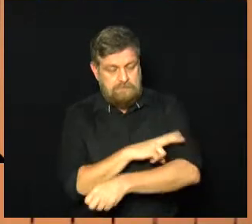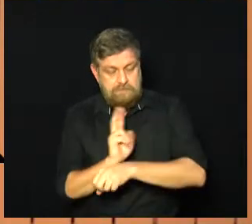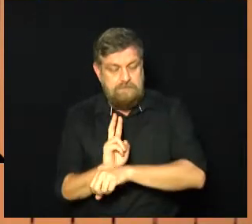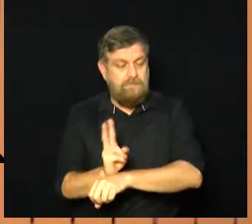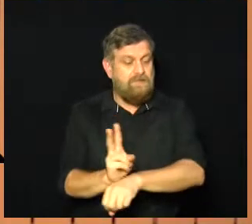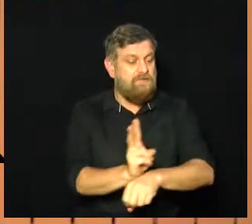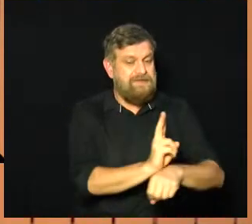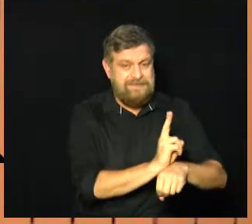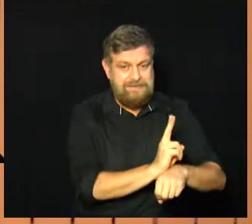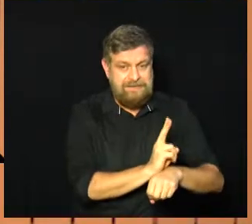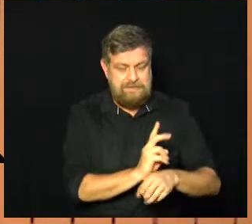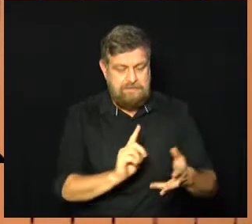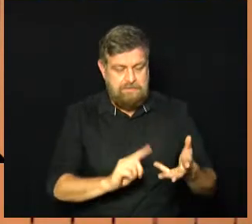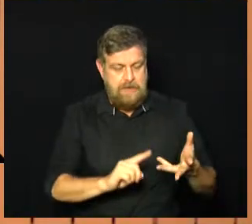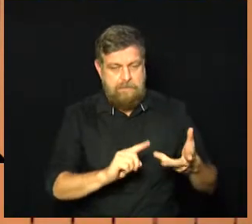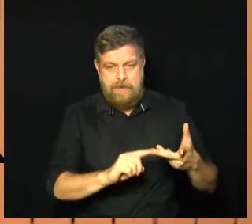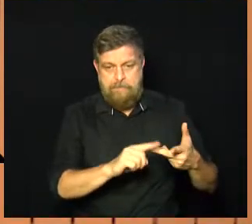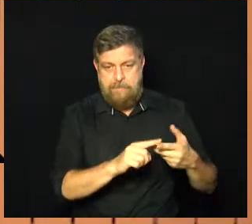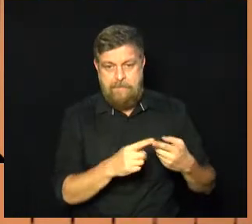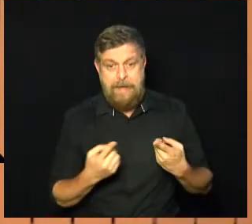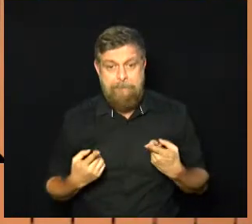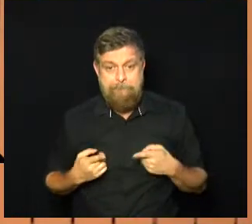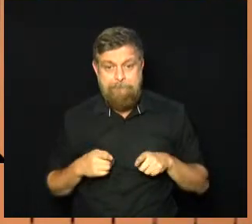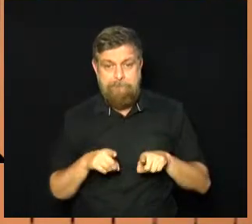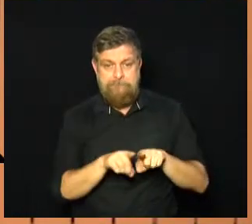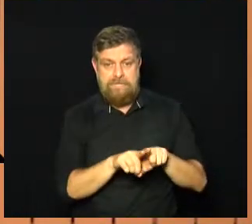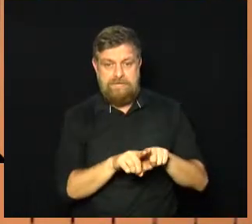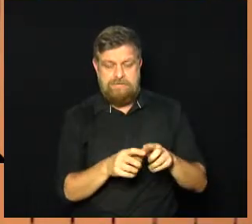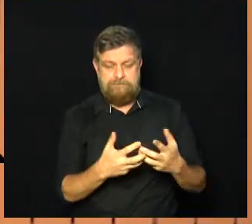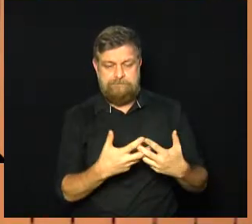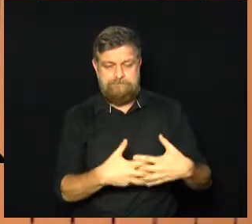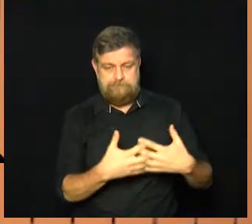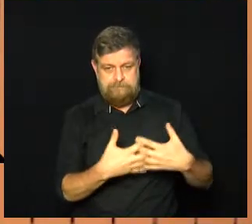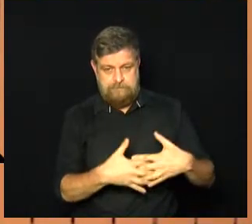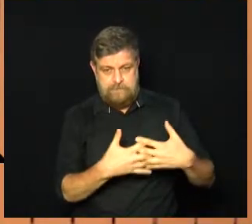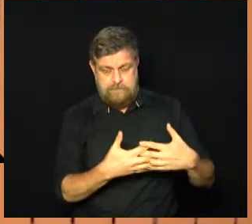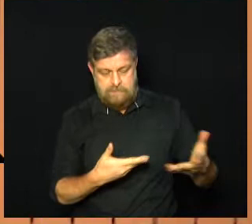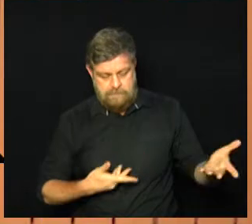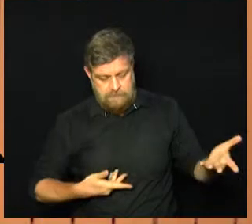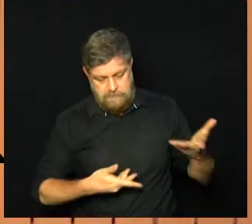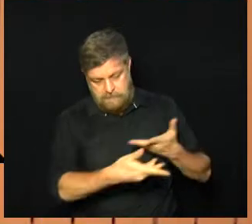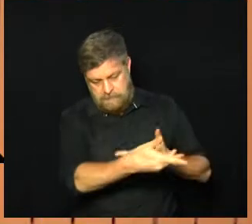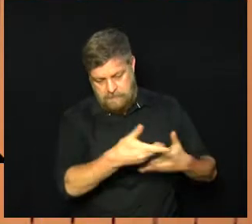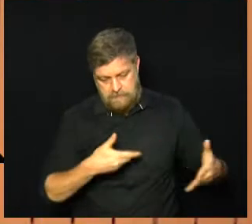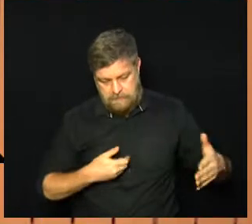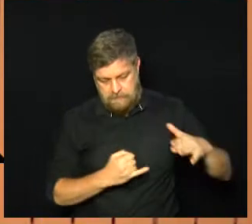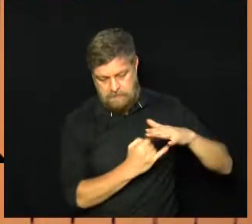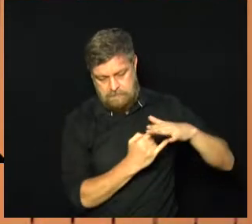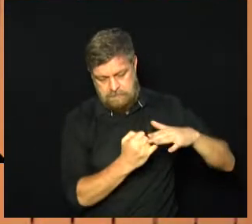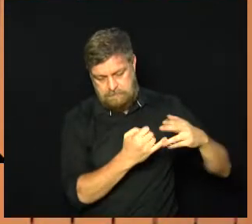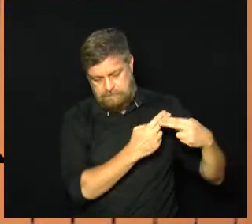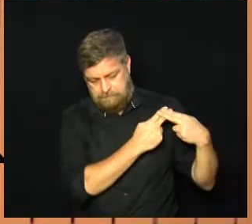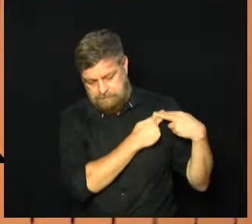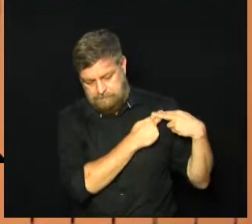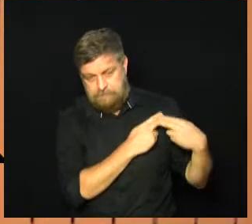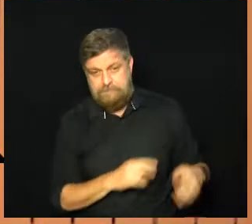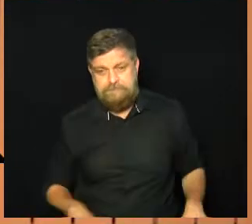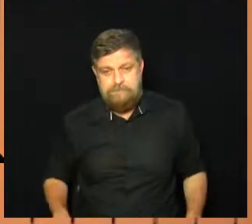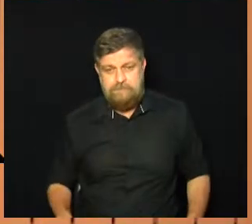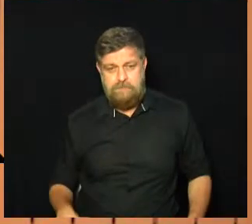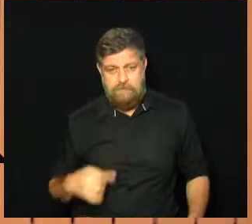dos casos e atuar em parceria com as demais instâncias. Além disso, né, quando a gente fala